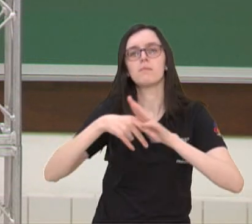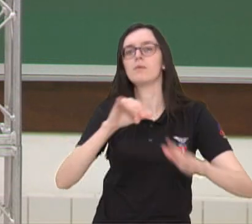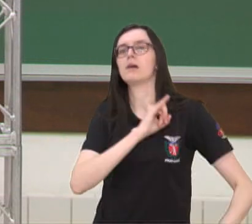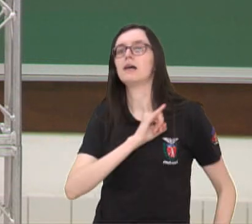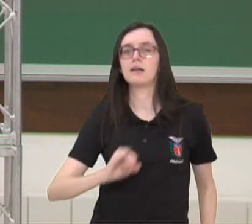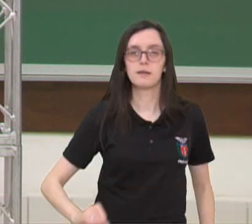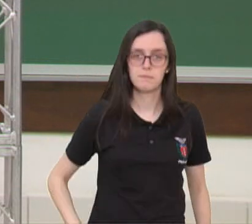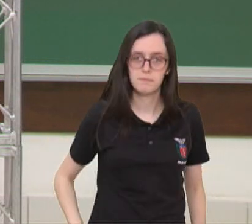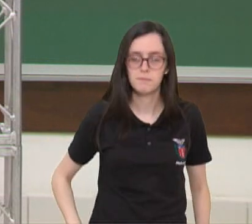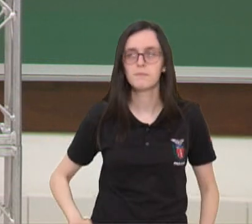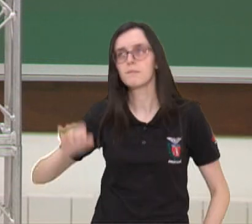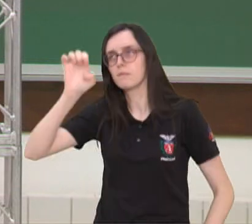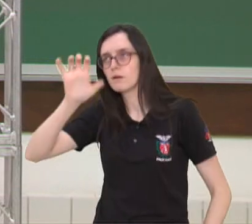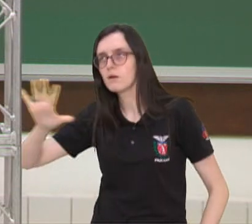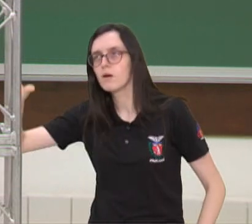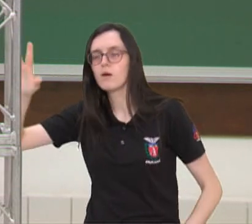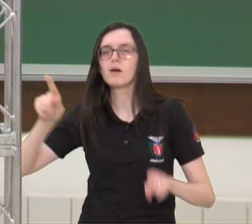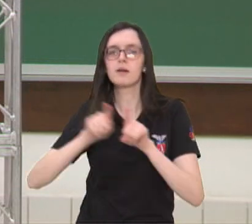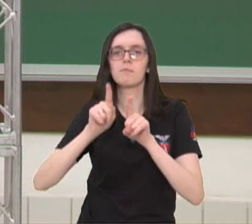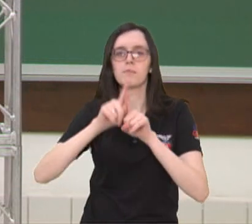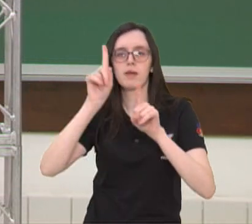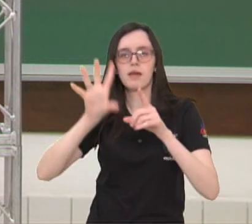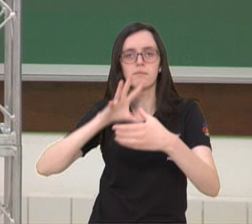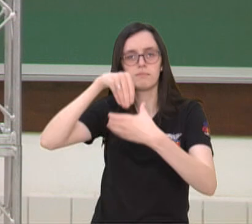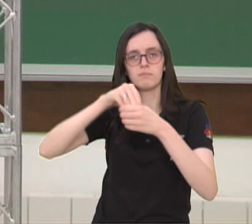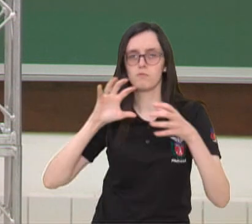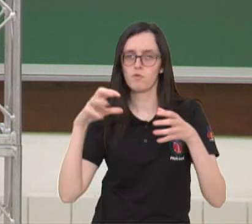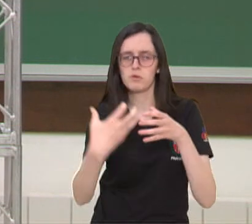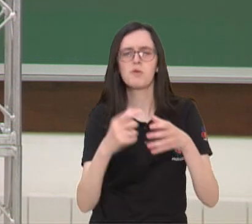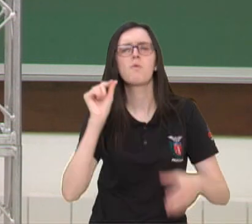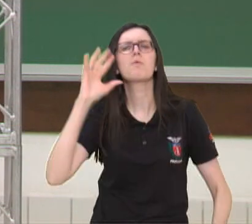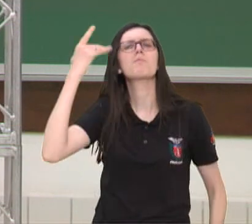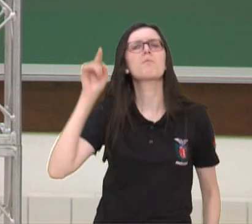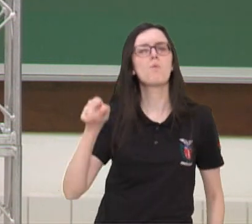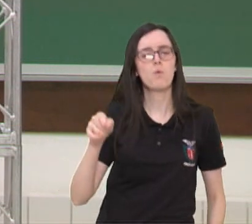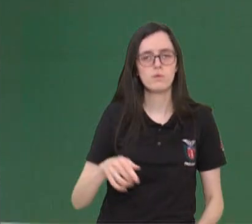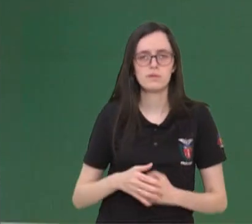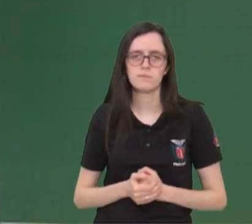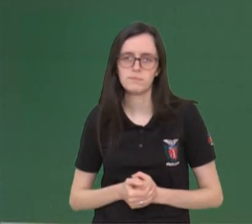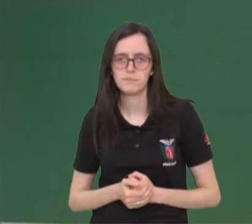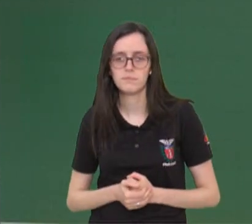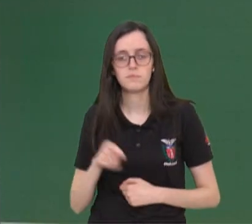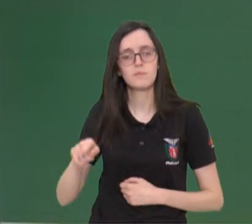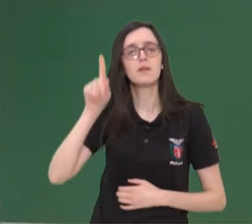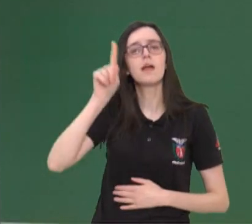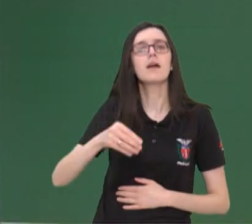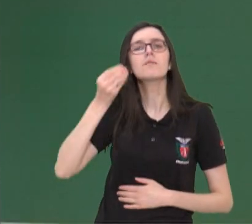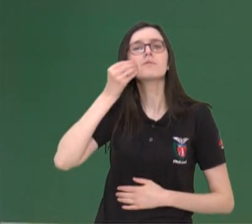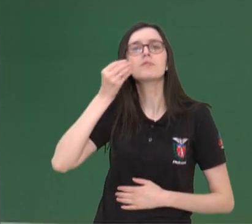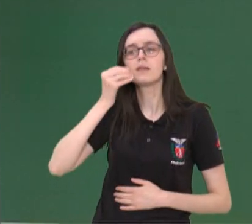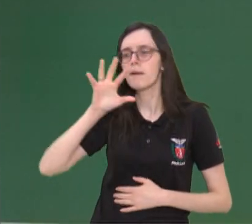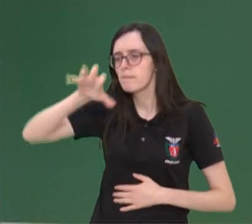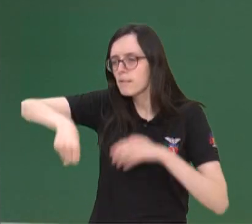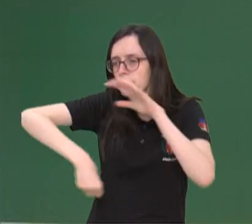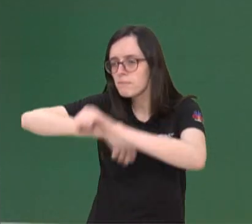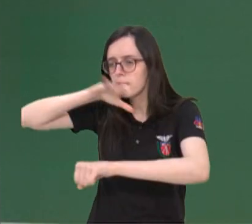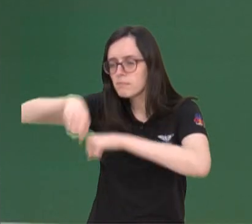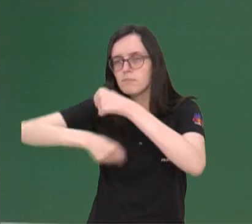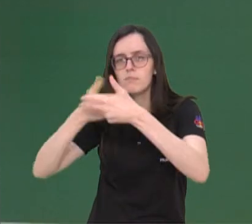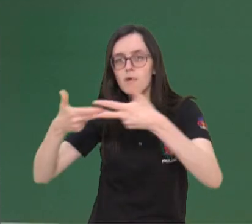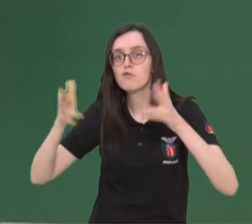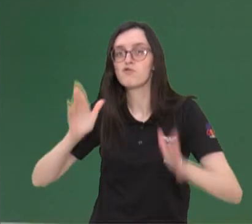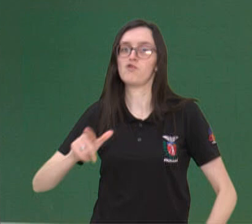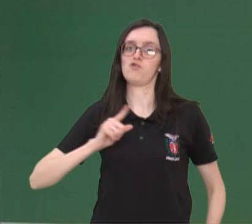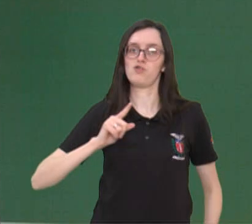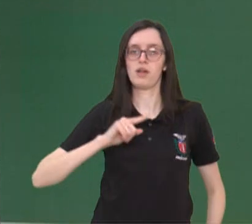imperialista europeu em cima do continente. Por que eles foram lá? Ora, foram lá para retirar os recursos que lá